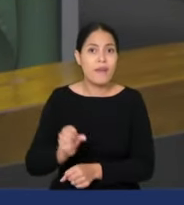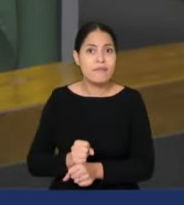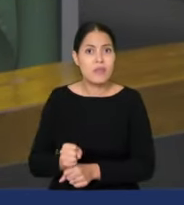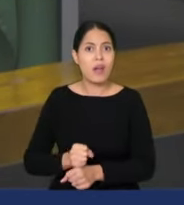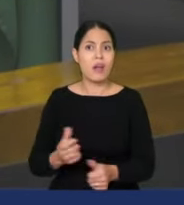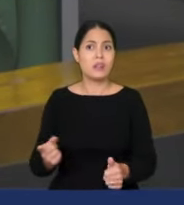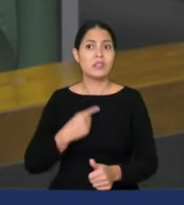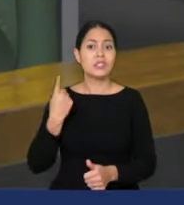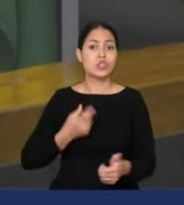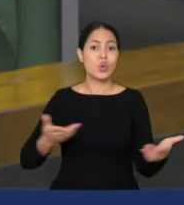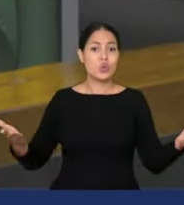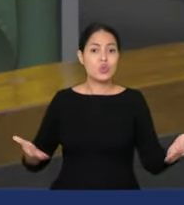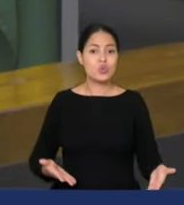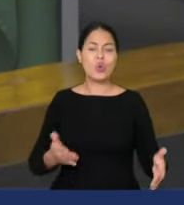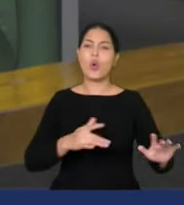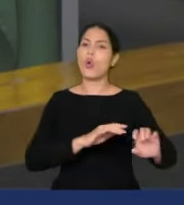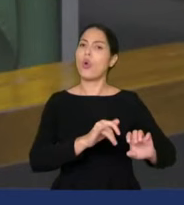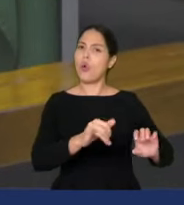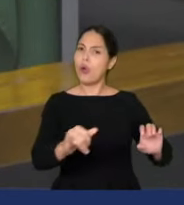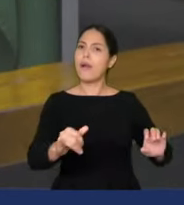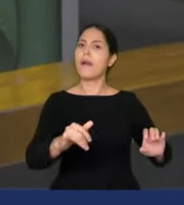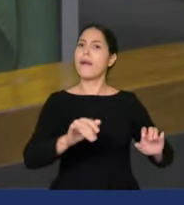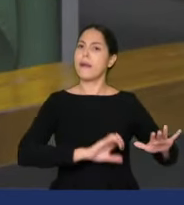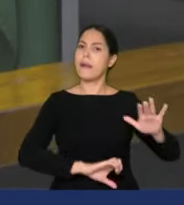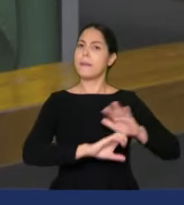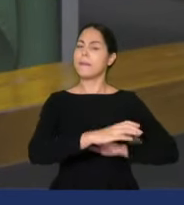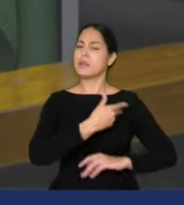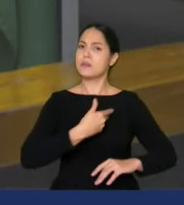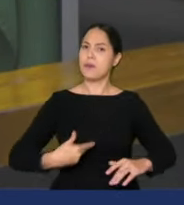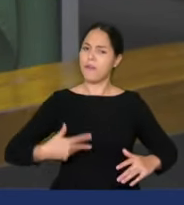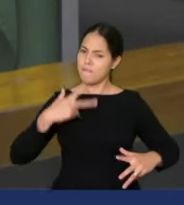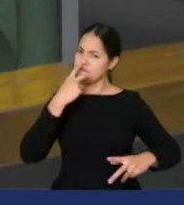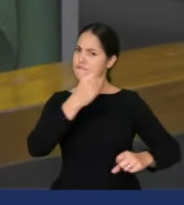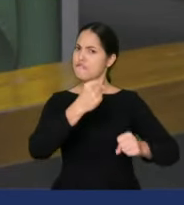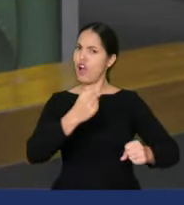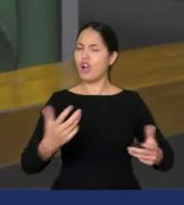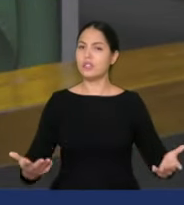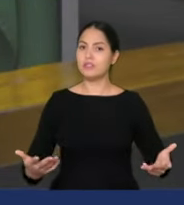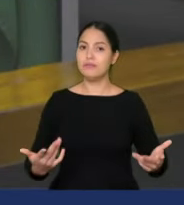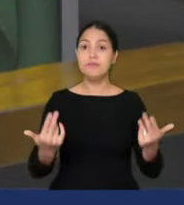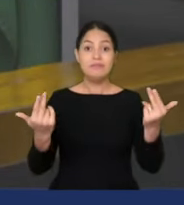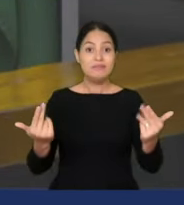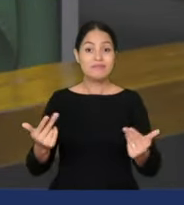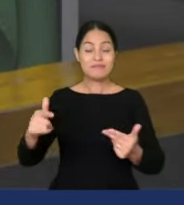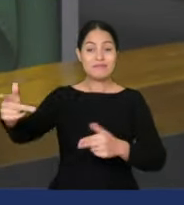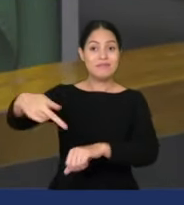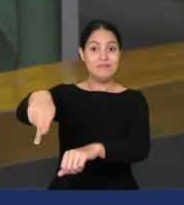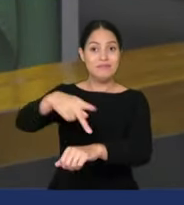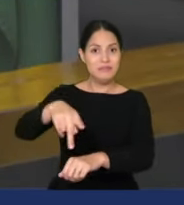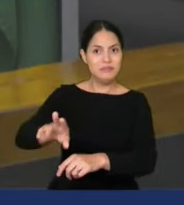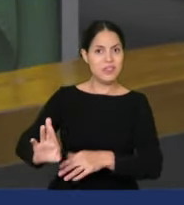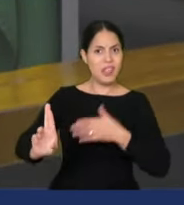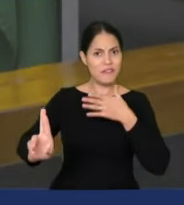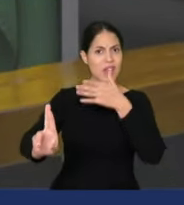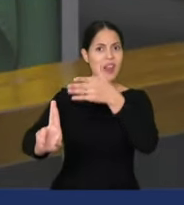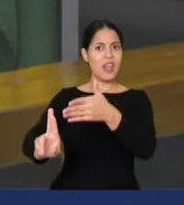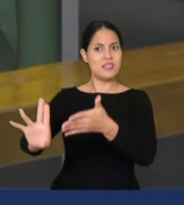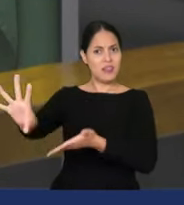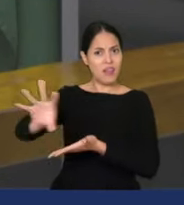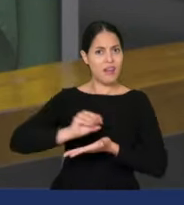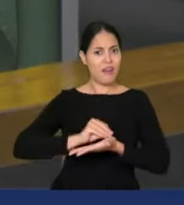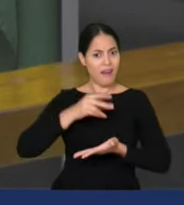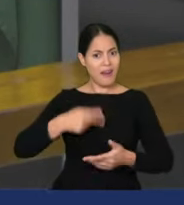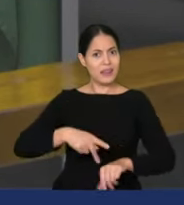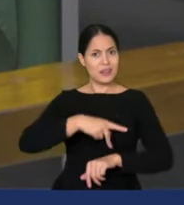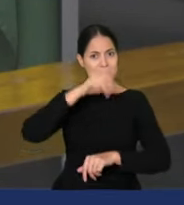ter empresas públicas fortes, assim como em outros países que deveriam nos servir de referência hoje têm. O que a gente